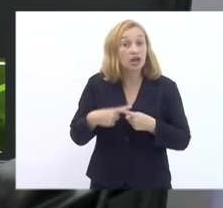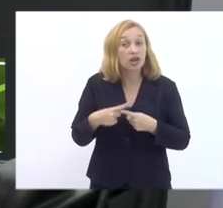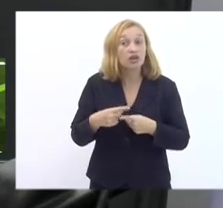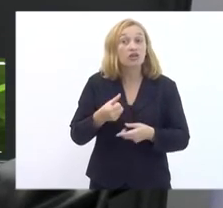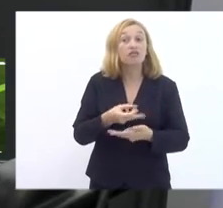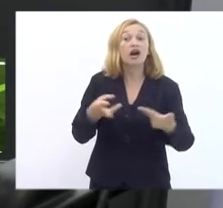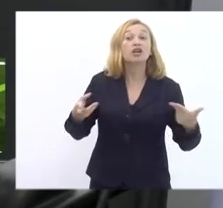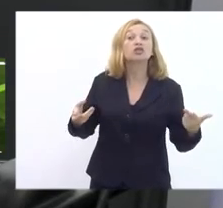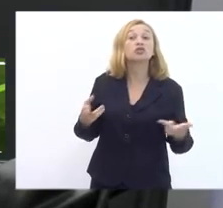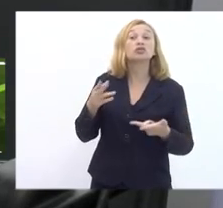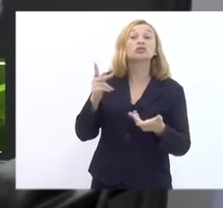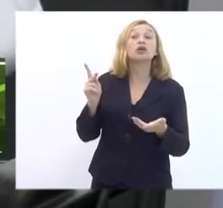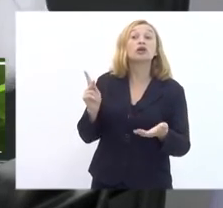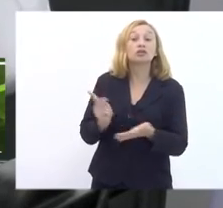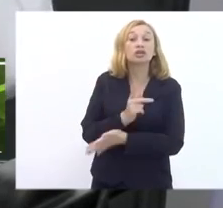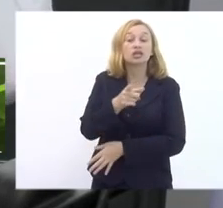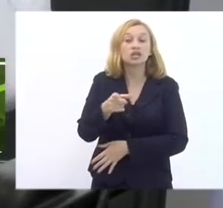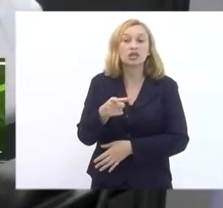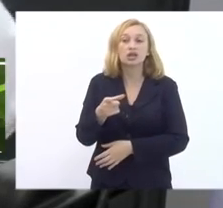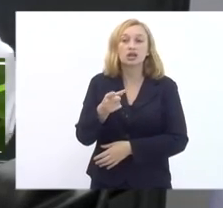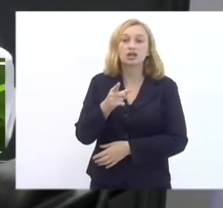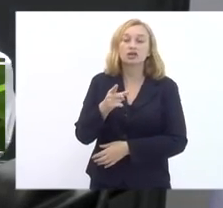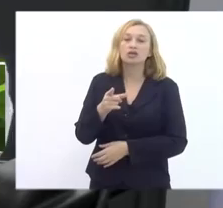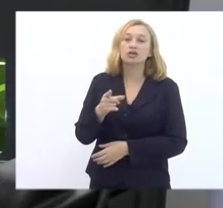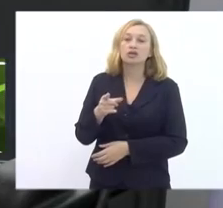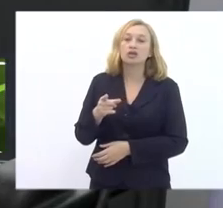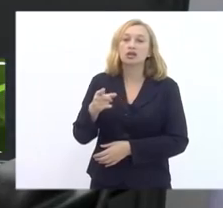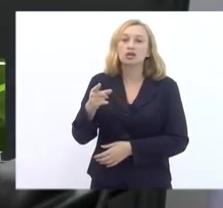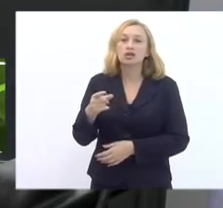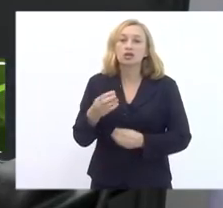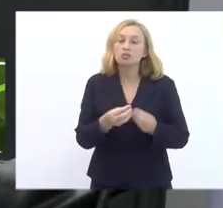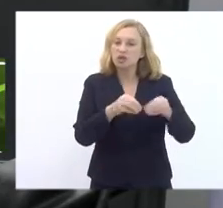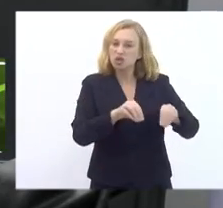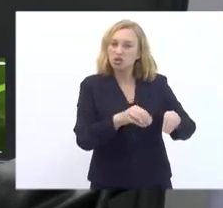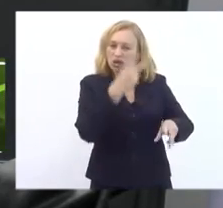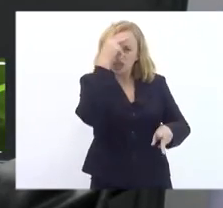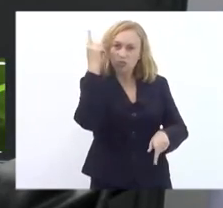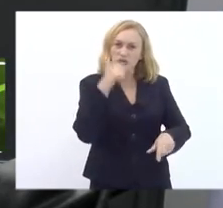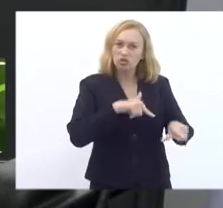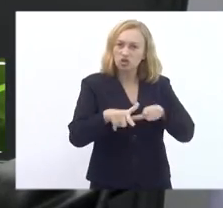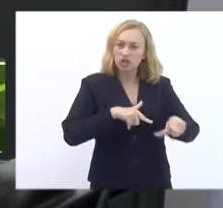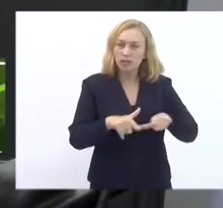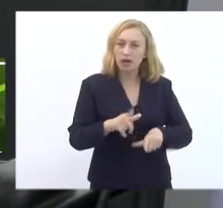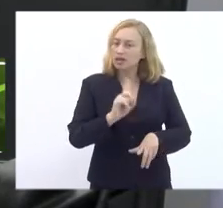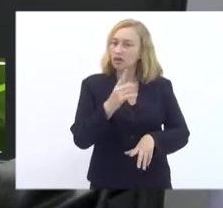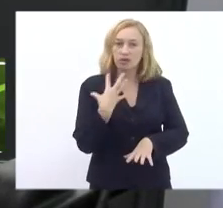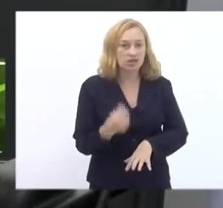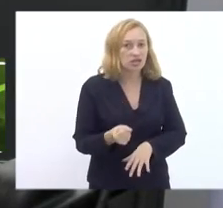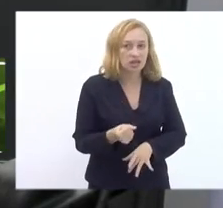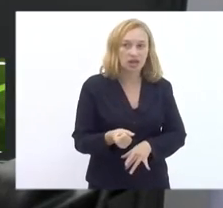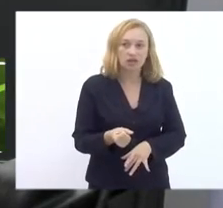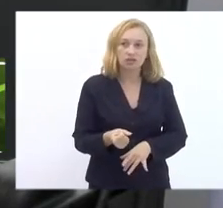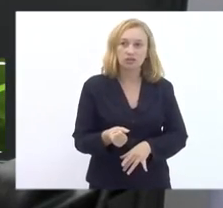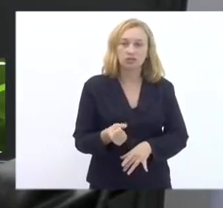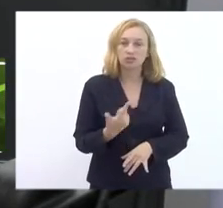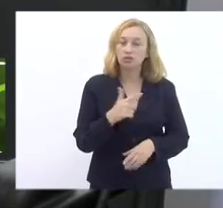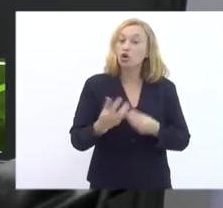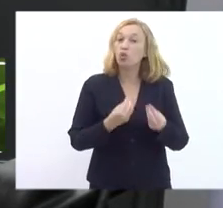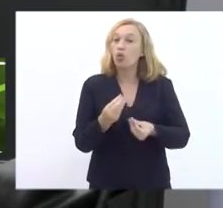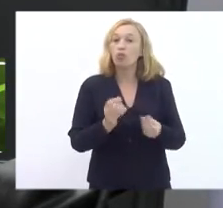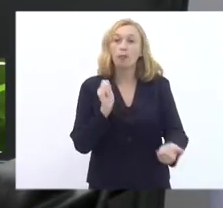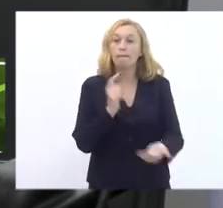feitos? E o aumento nas costas do trabalhador, que nós não podemos aceitar isso, porque ele não tem condição de dispor